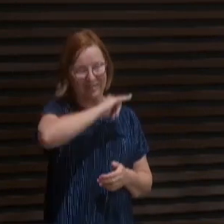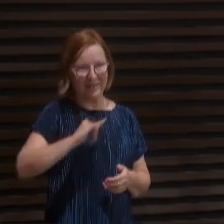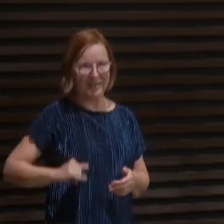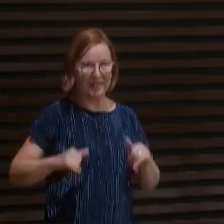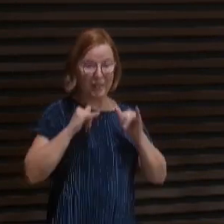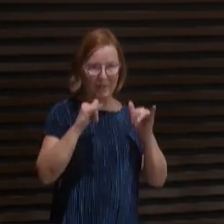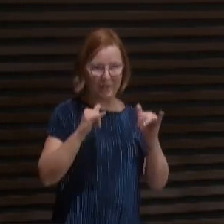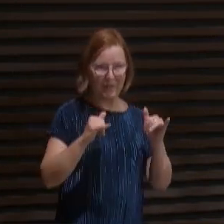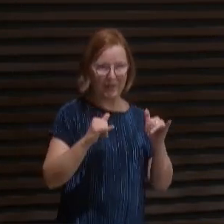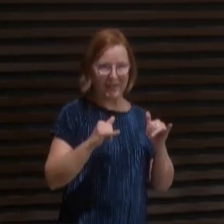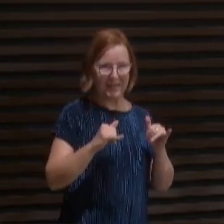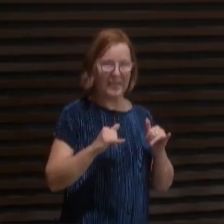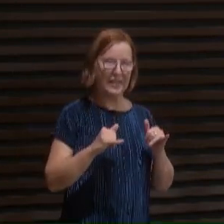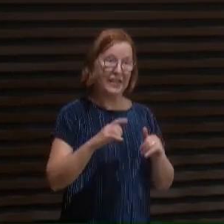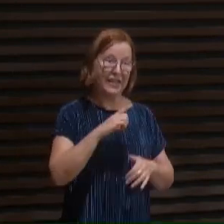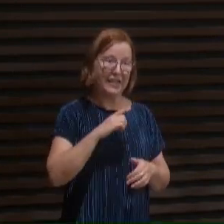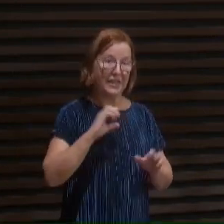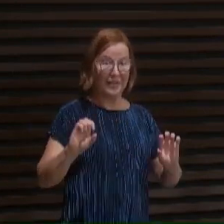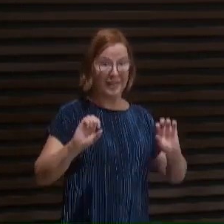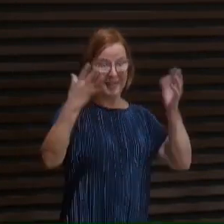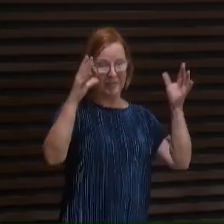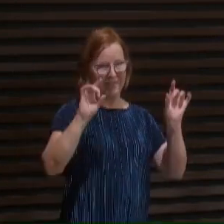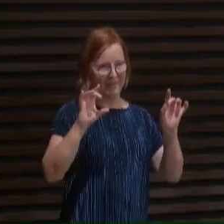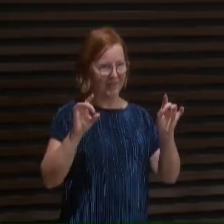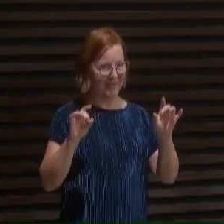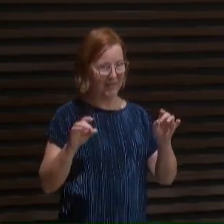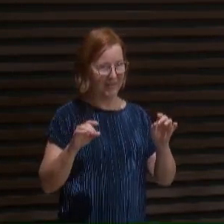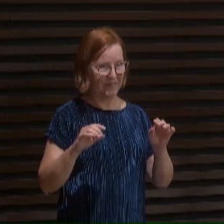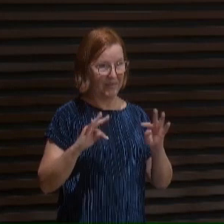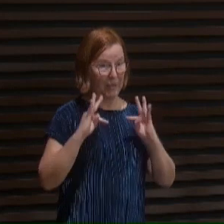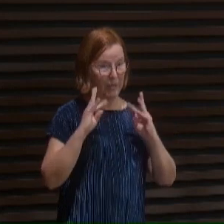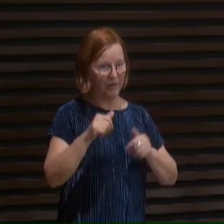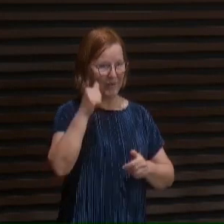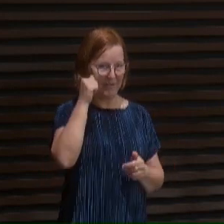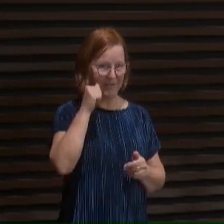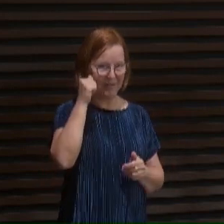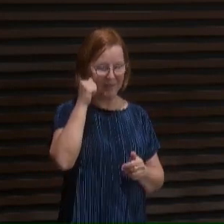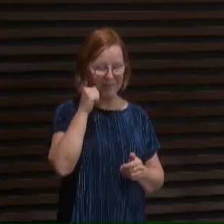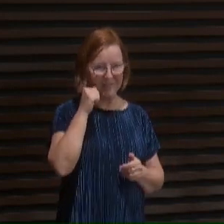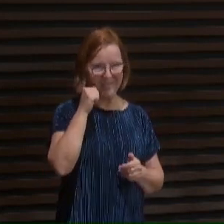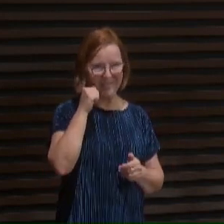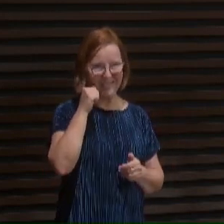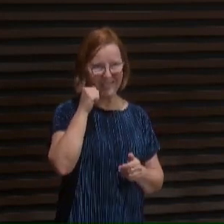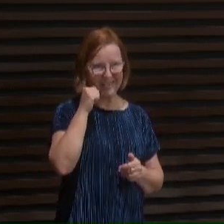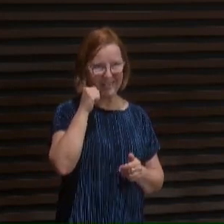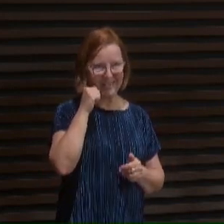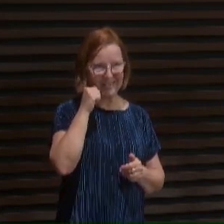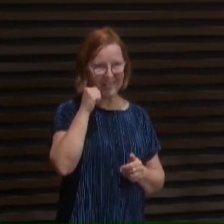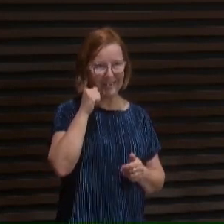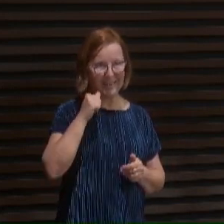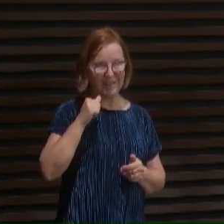uma celebração especial e todas as pretendentes ele poderia lançar